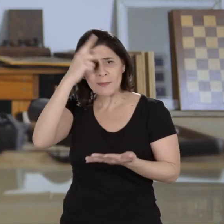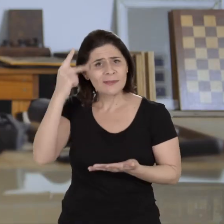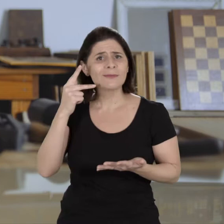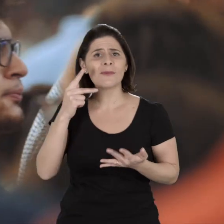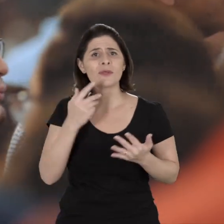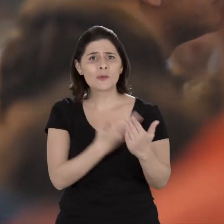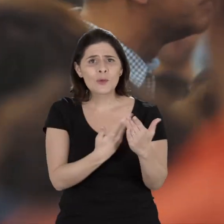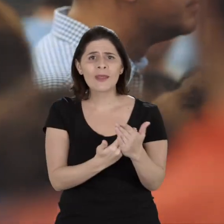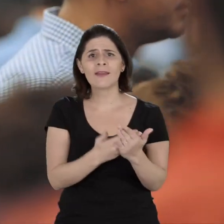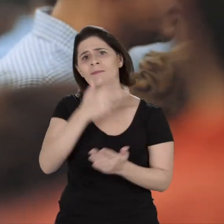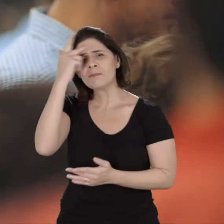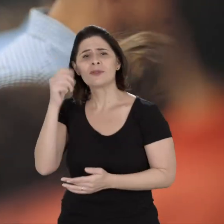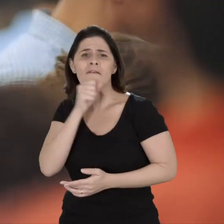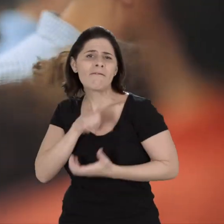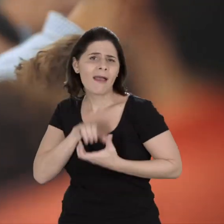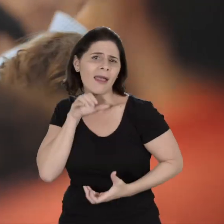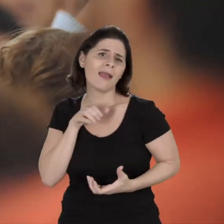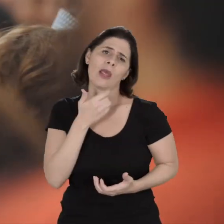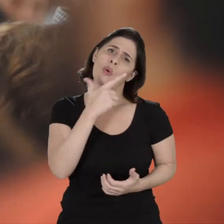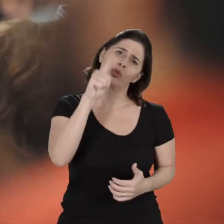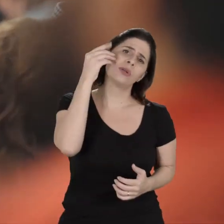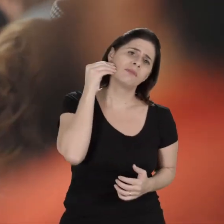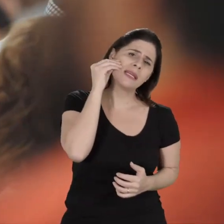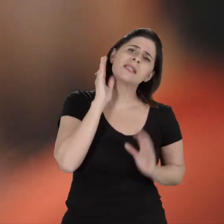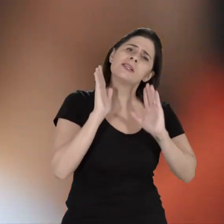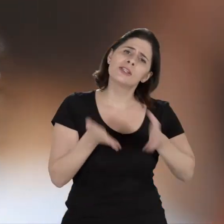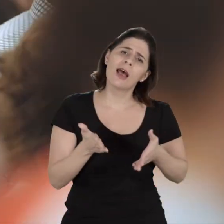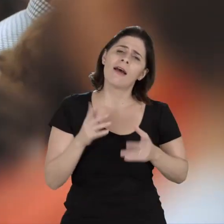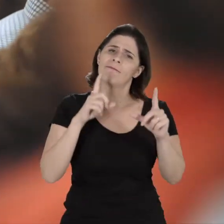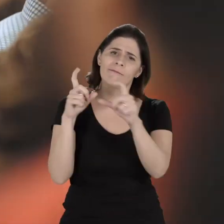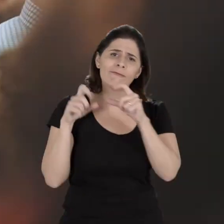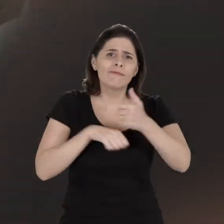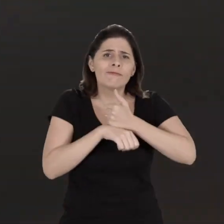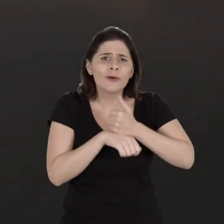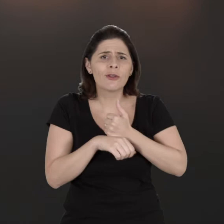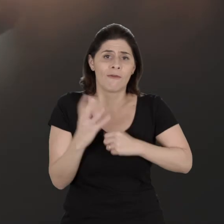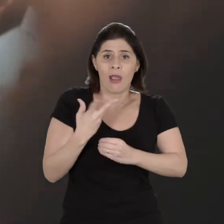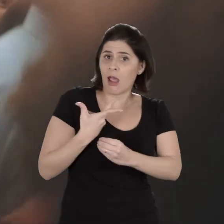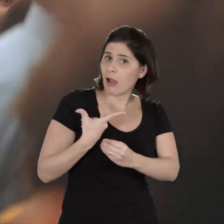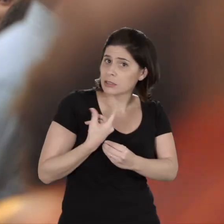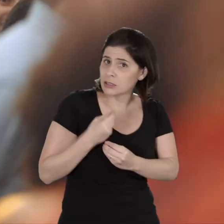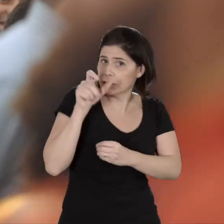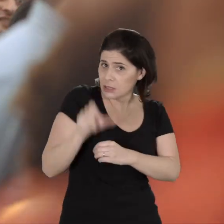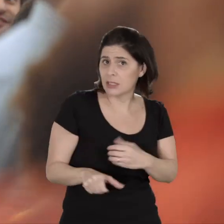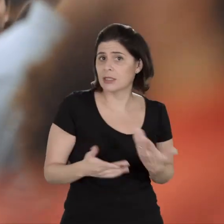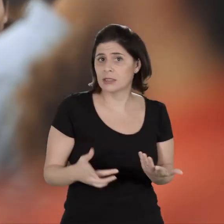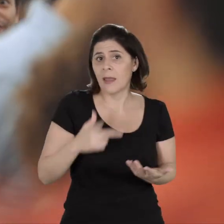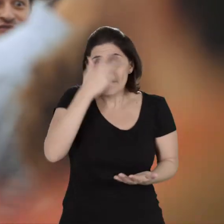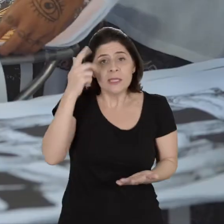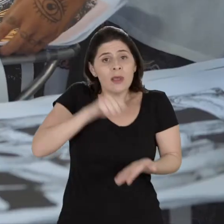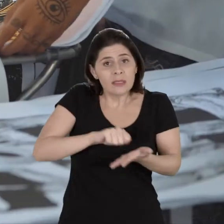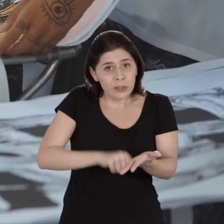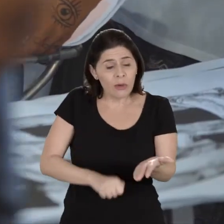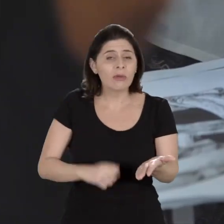mais velhas que têm experiências, fotógrafos, artistas plásticos, gente que escreve. Quem